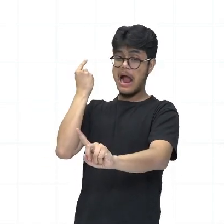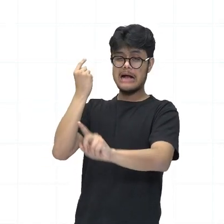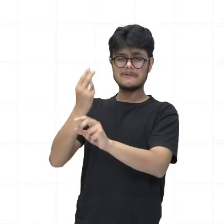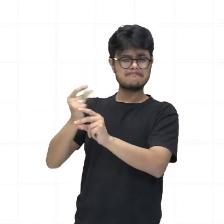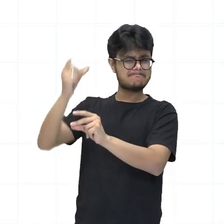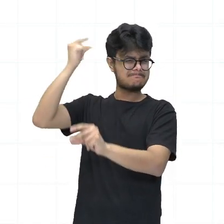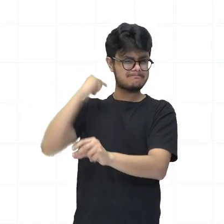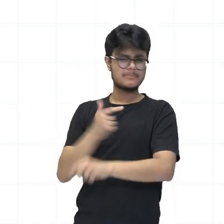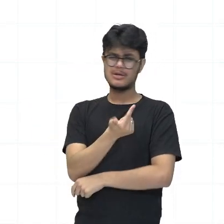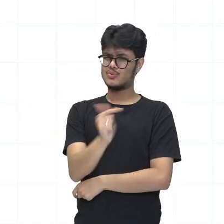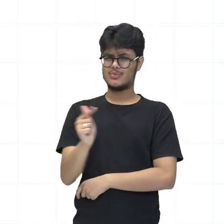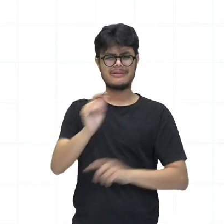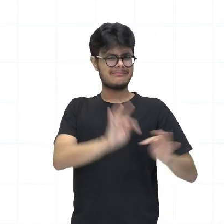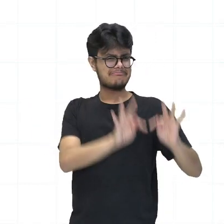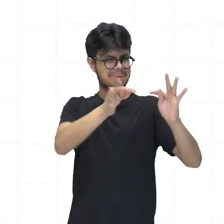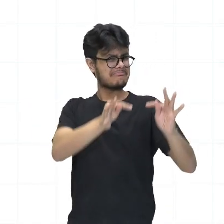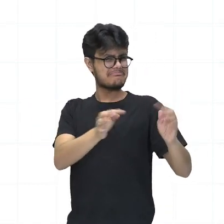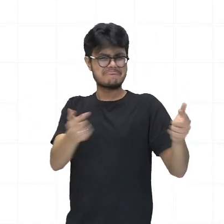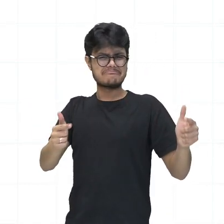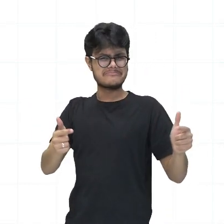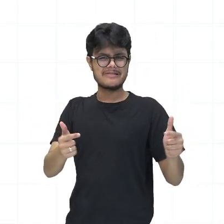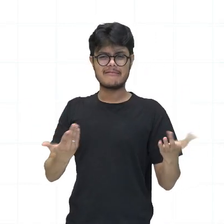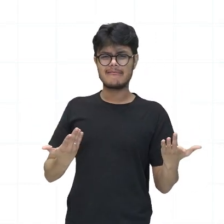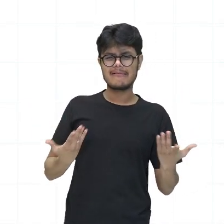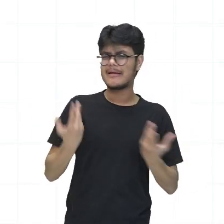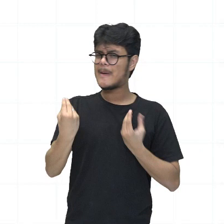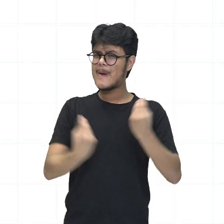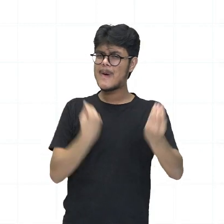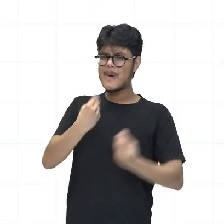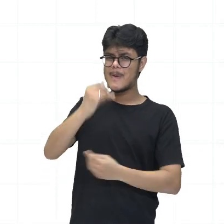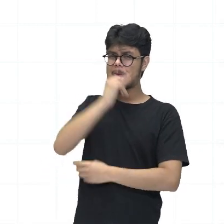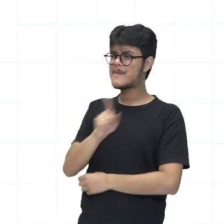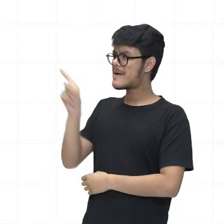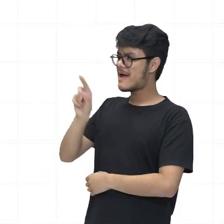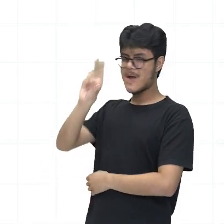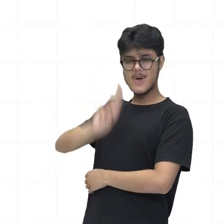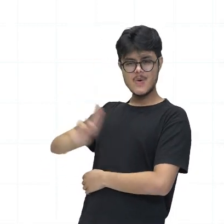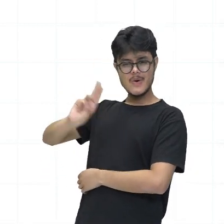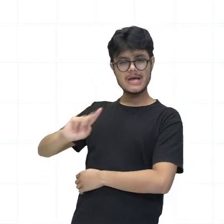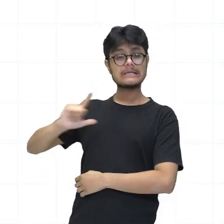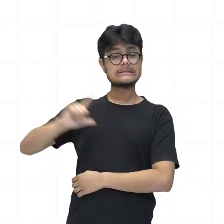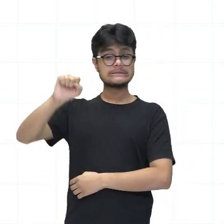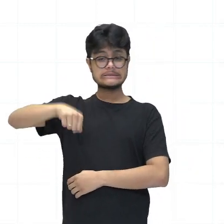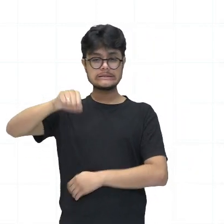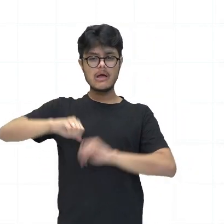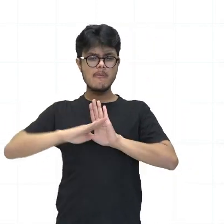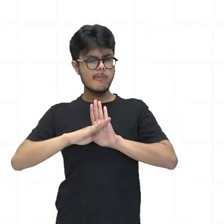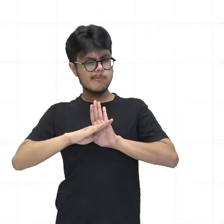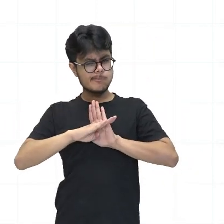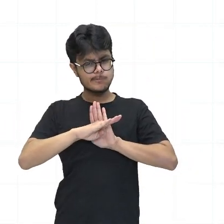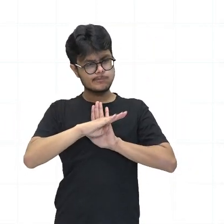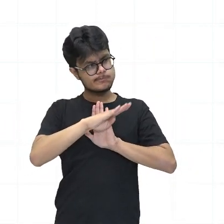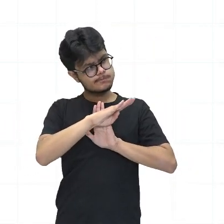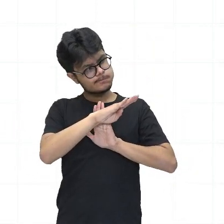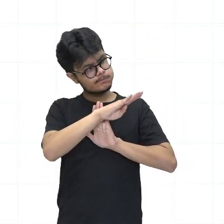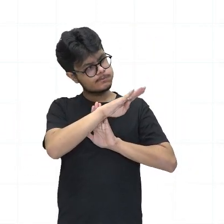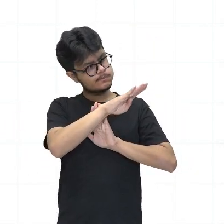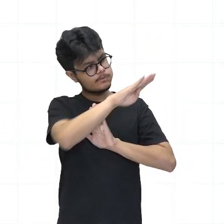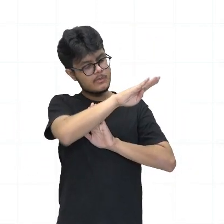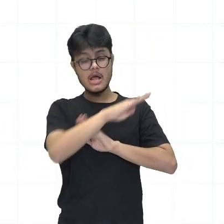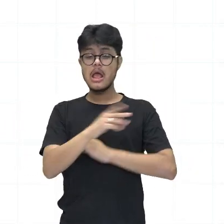época não existia a tecnologia que existe hoje, e uma das máquinas muito utilizadas para que eles